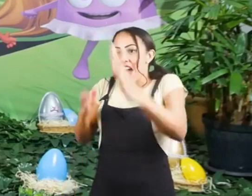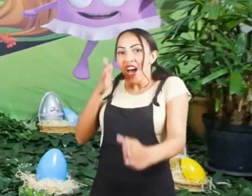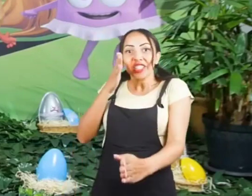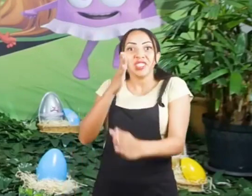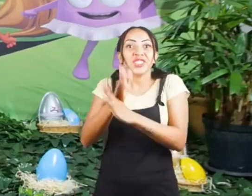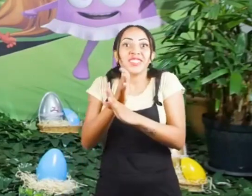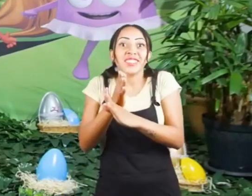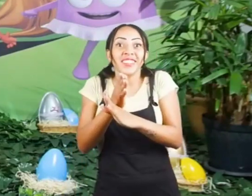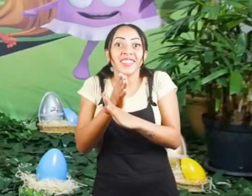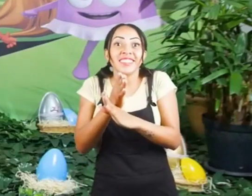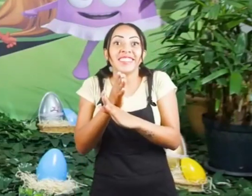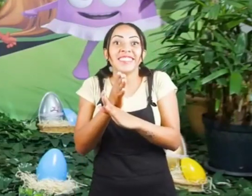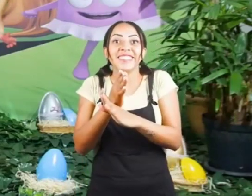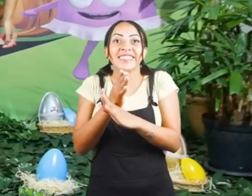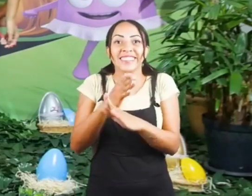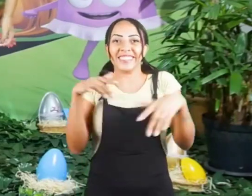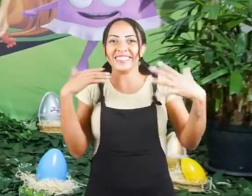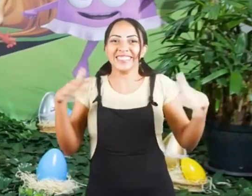Achei!